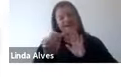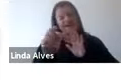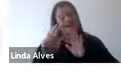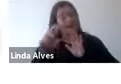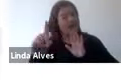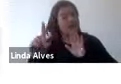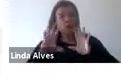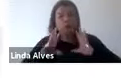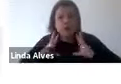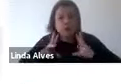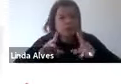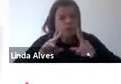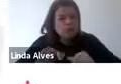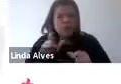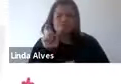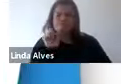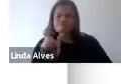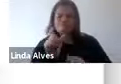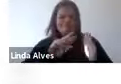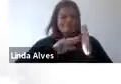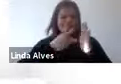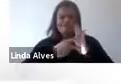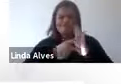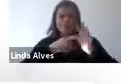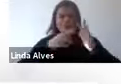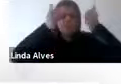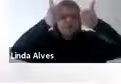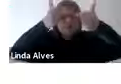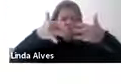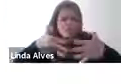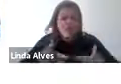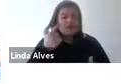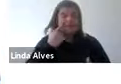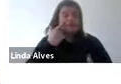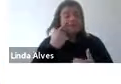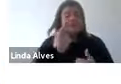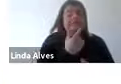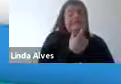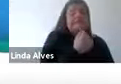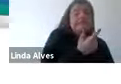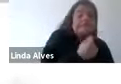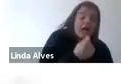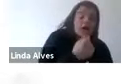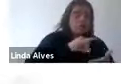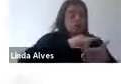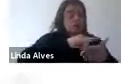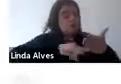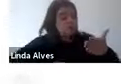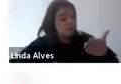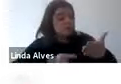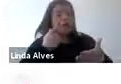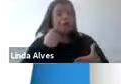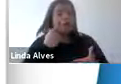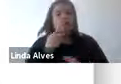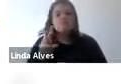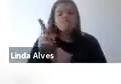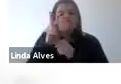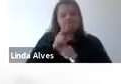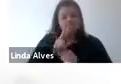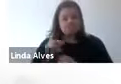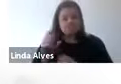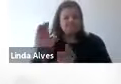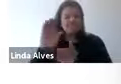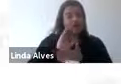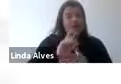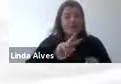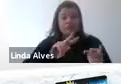seu cartão, SMC Pay, saldos, extratos, aquisição de créditos,